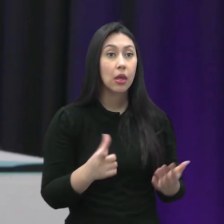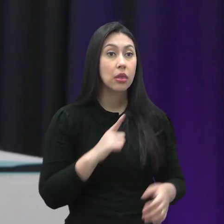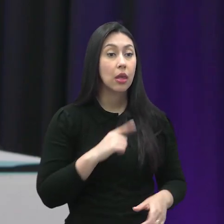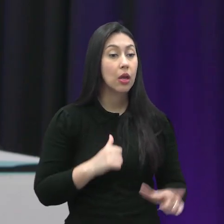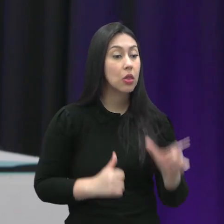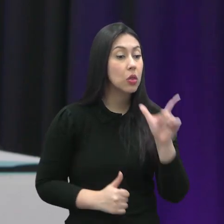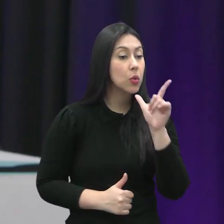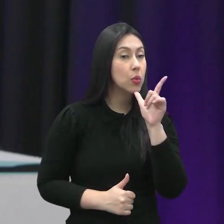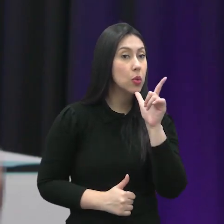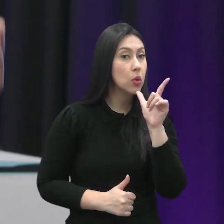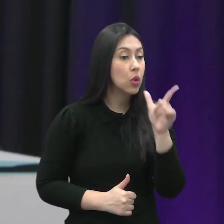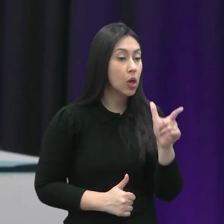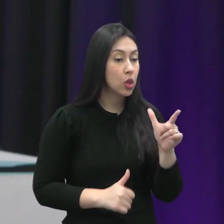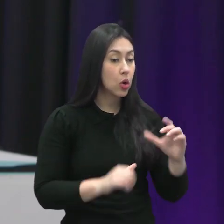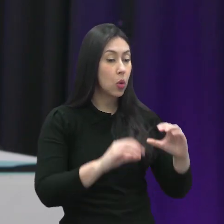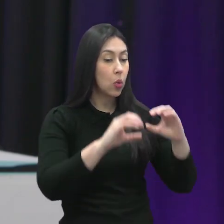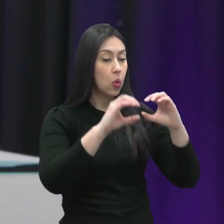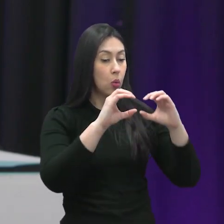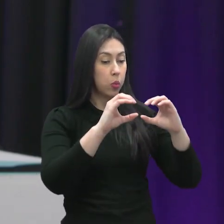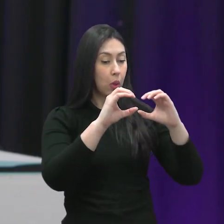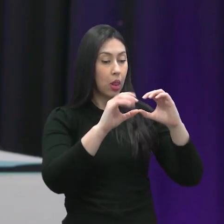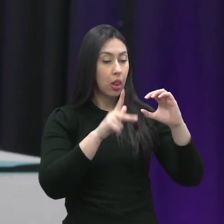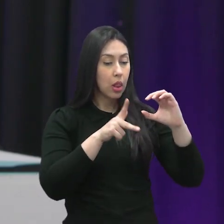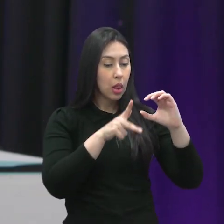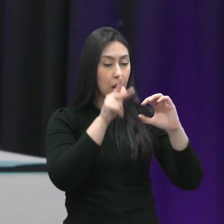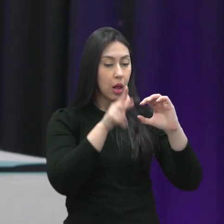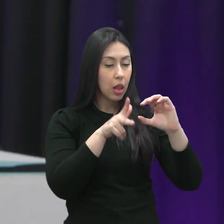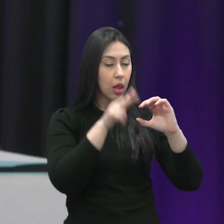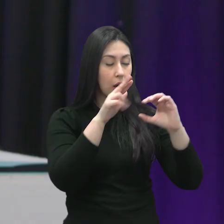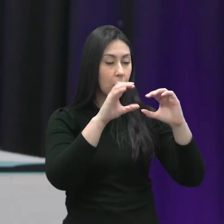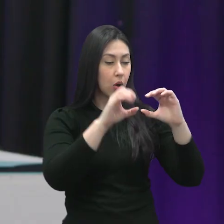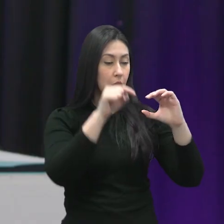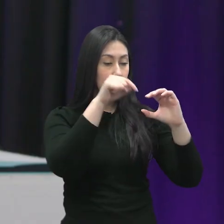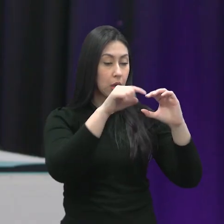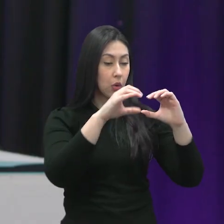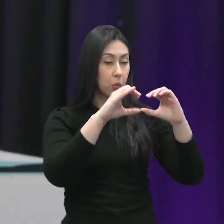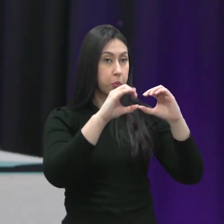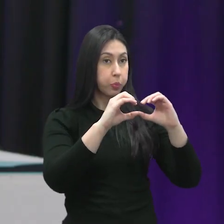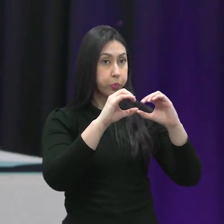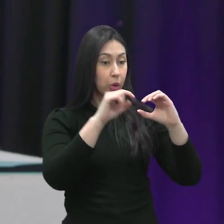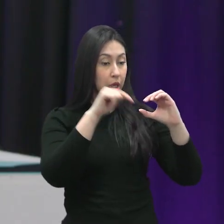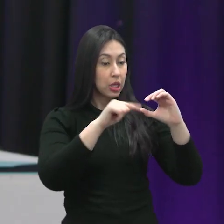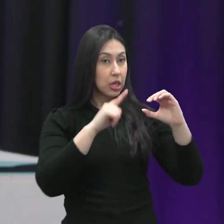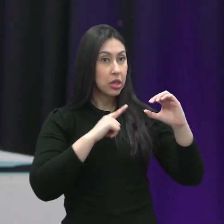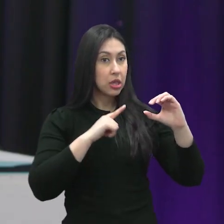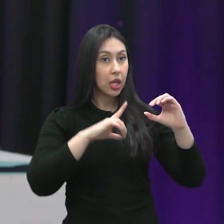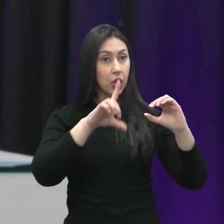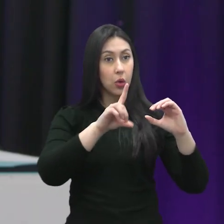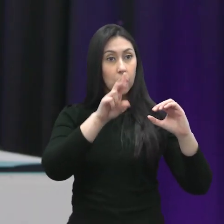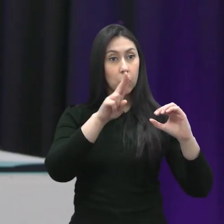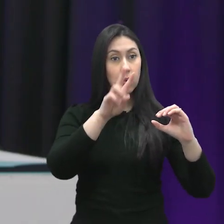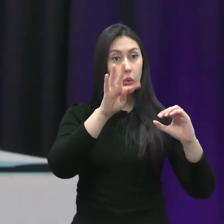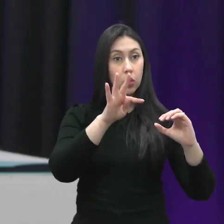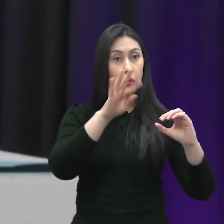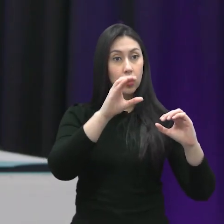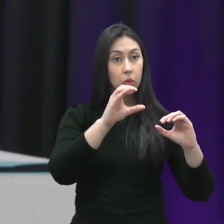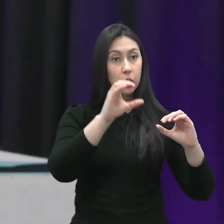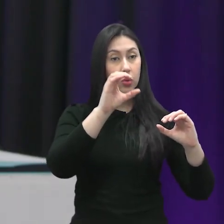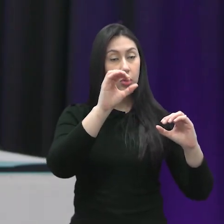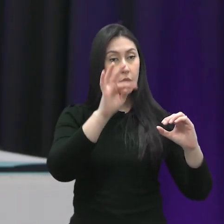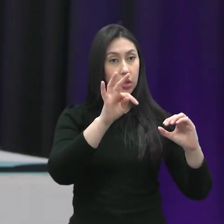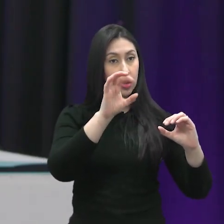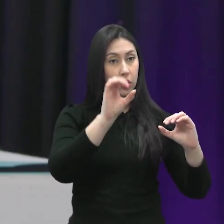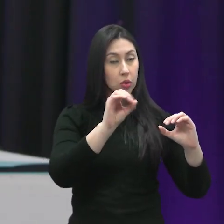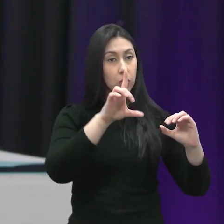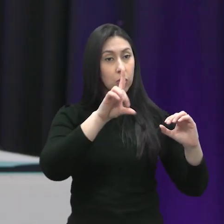incisão, um pequeno cortezinho entre os dois testículos e a gente busca ali uma estrutura chamada ducto deferente, que é uma estrutura